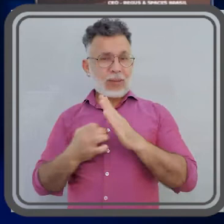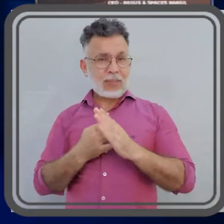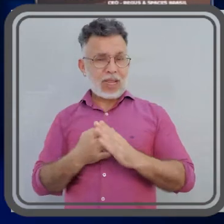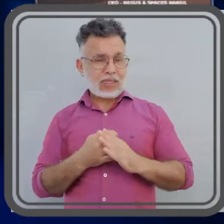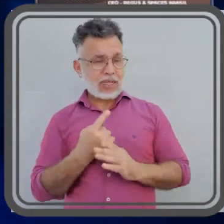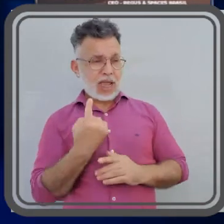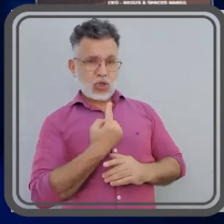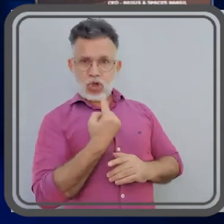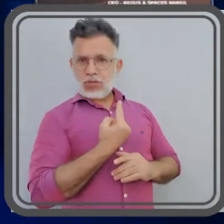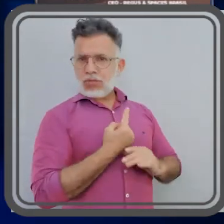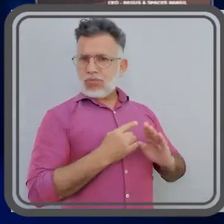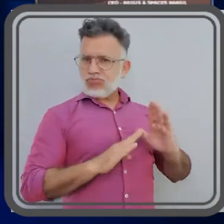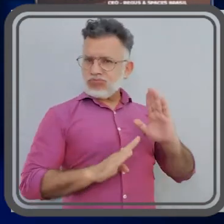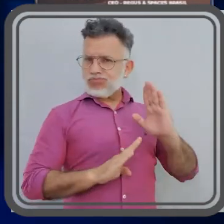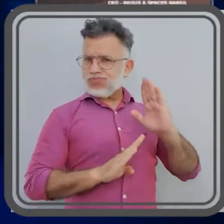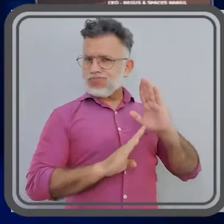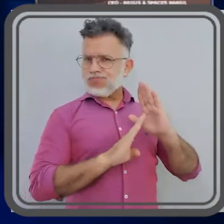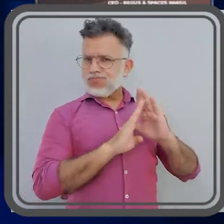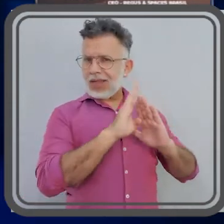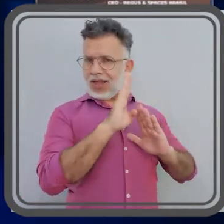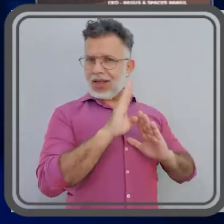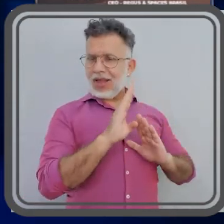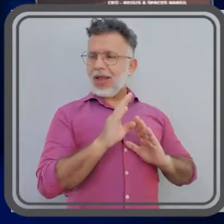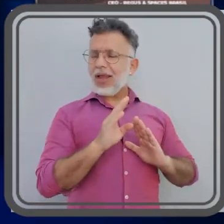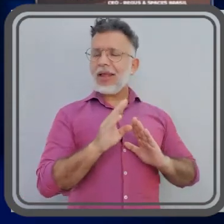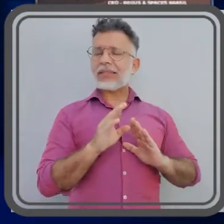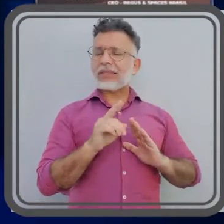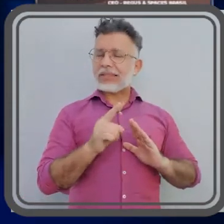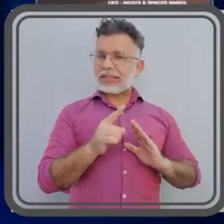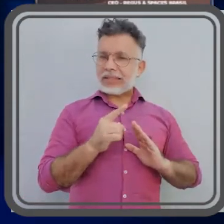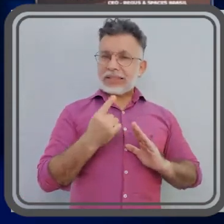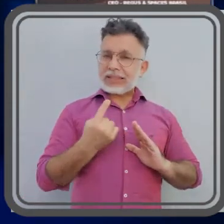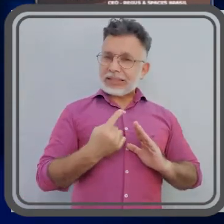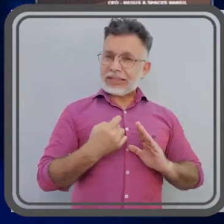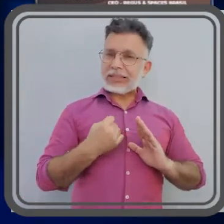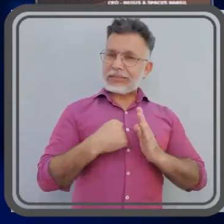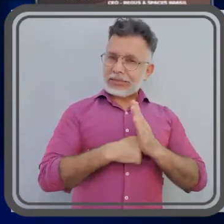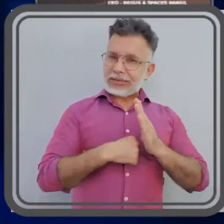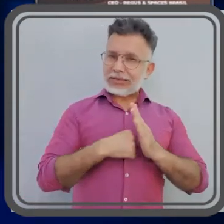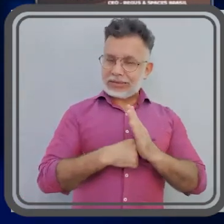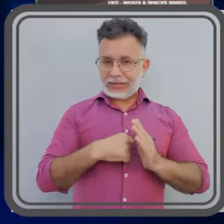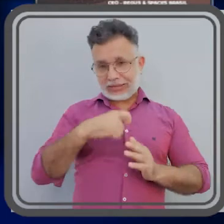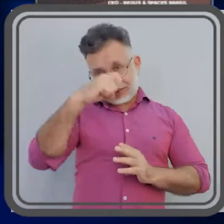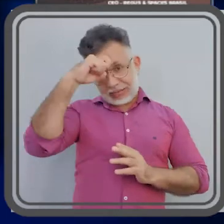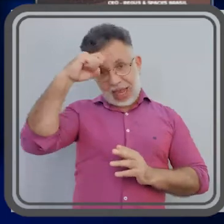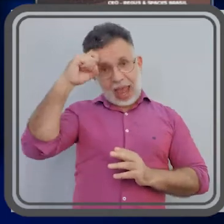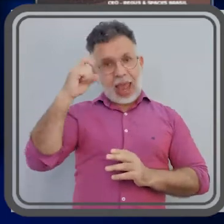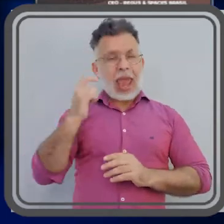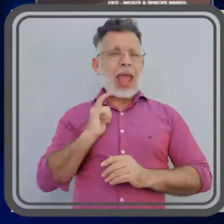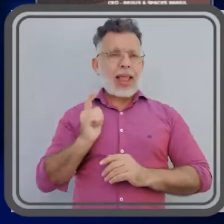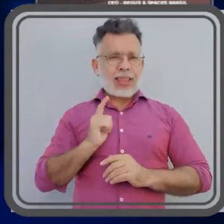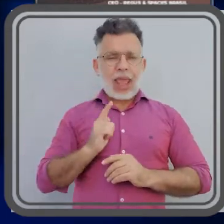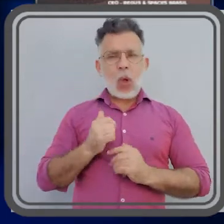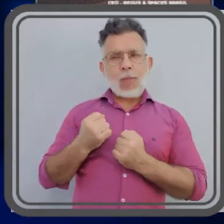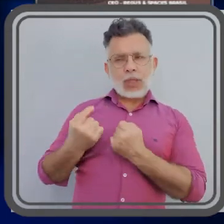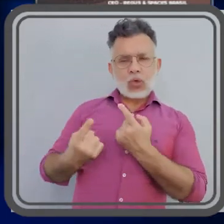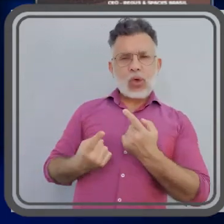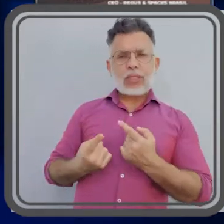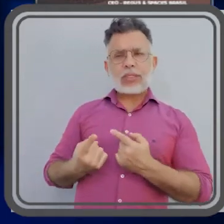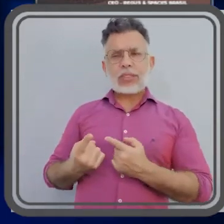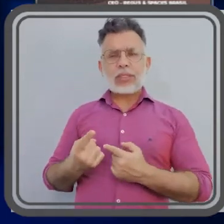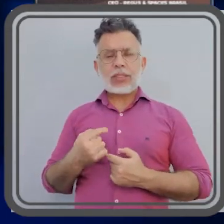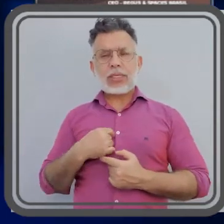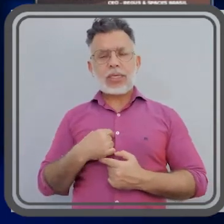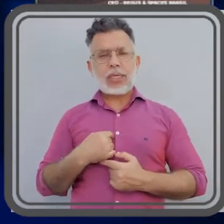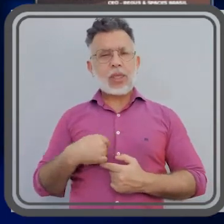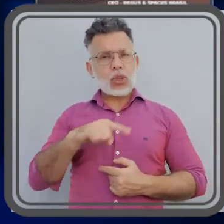escalar o Everest sem equipamento, né? E eu acho que tem algumas coisas que jogaram a nosso favor